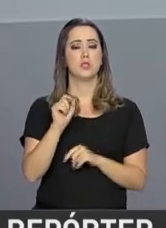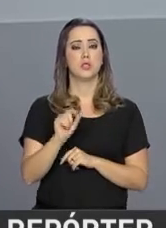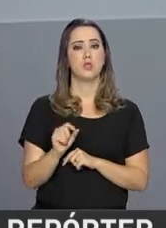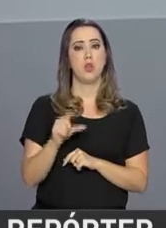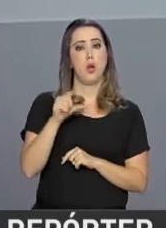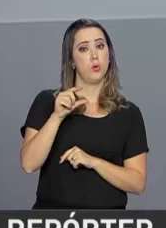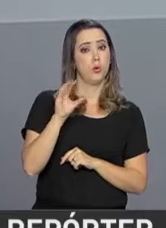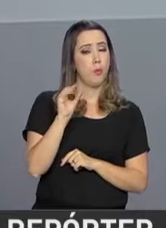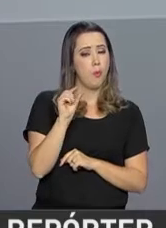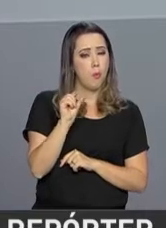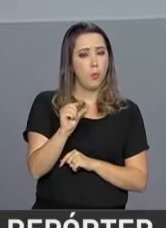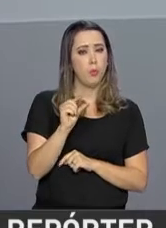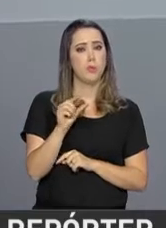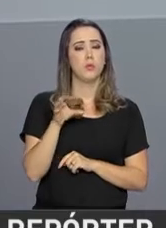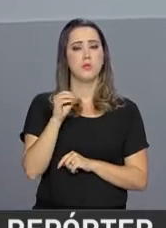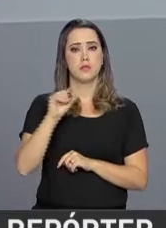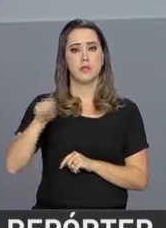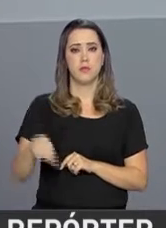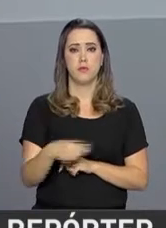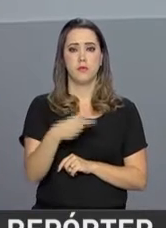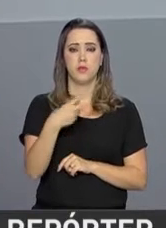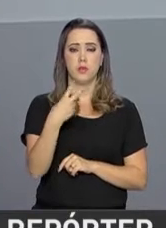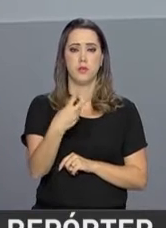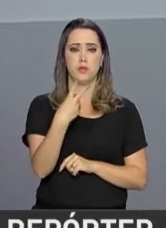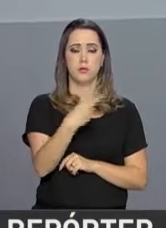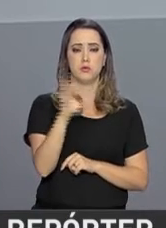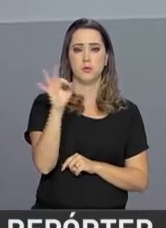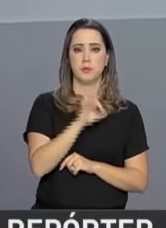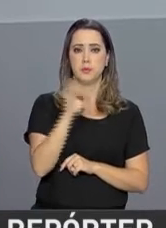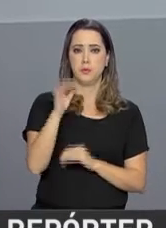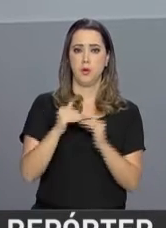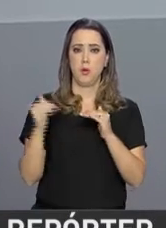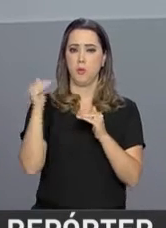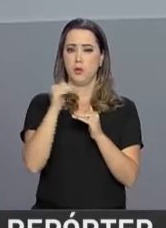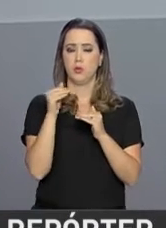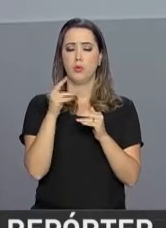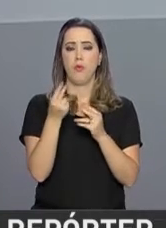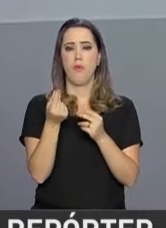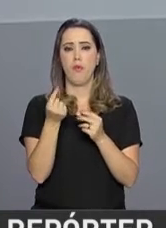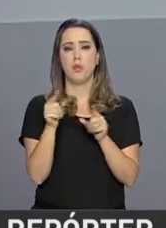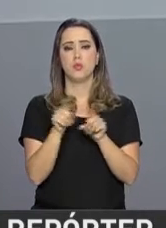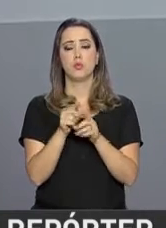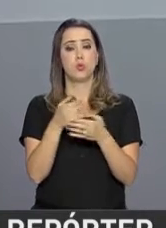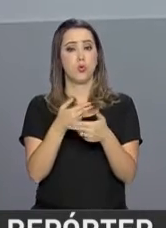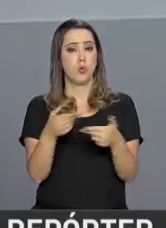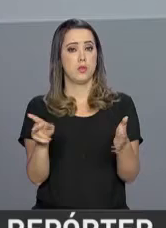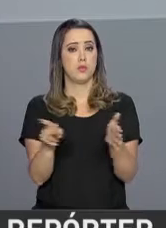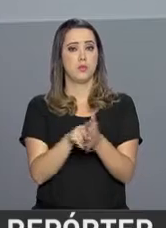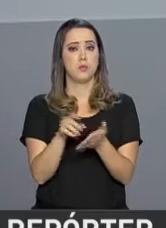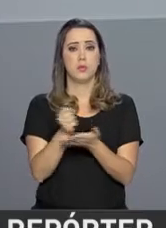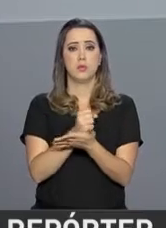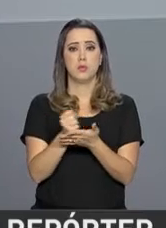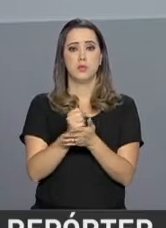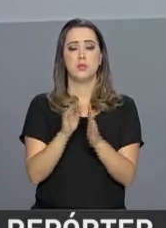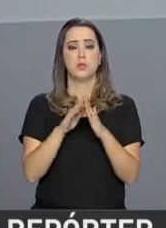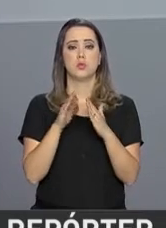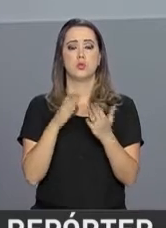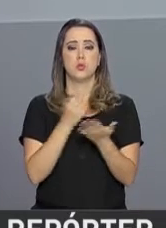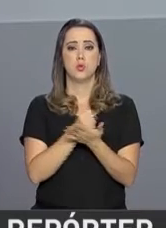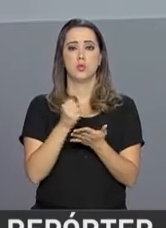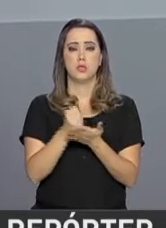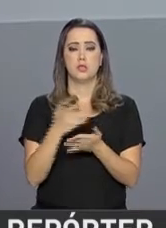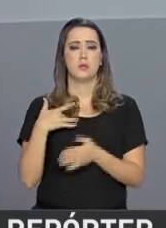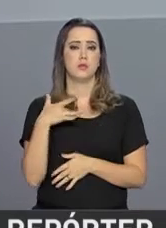0,22 por cento por causa de aumentos especialmente nos preços de produtos farmacêuticos e planos de saúde o